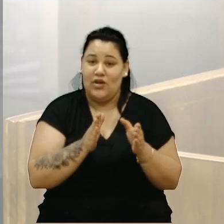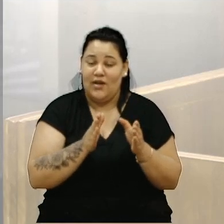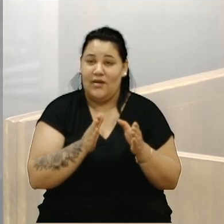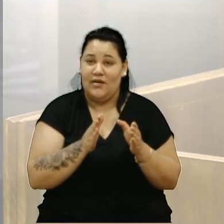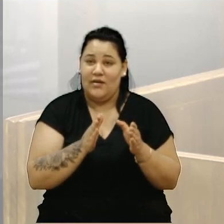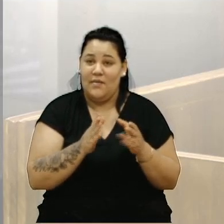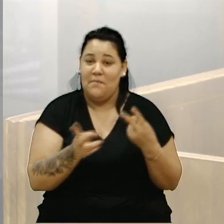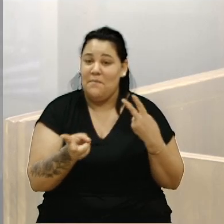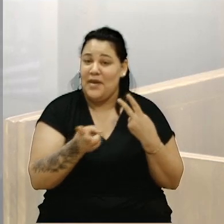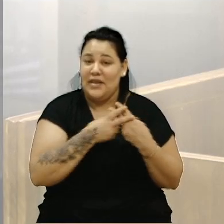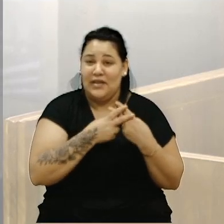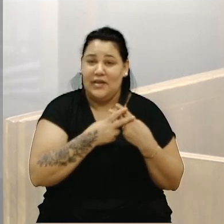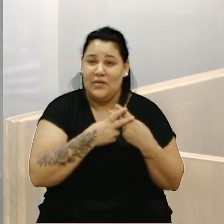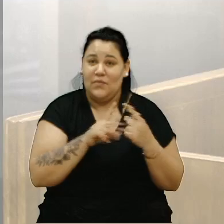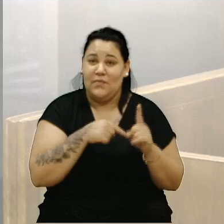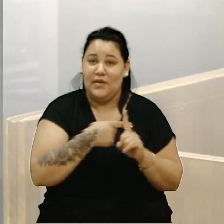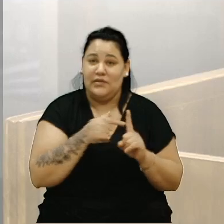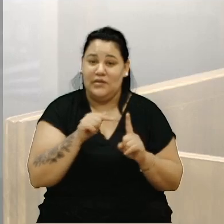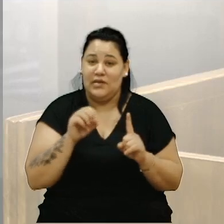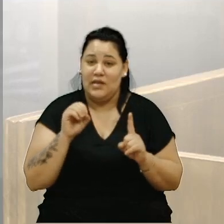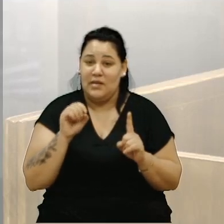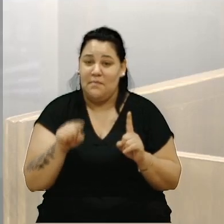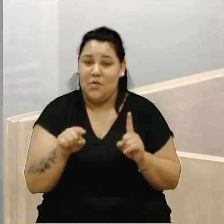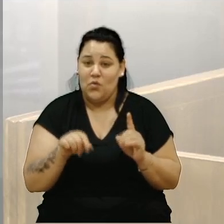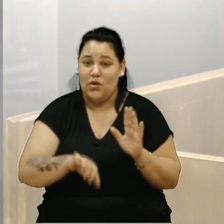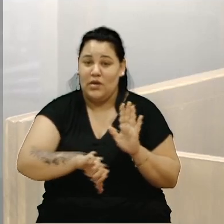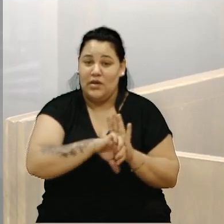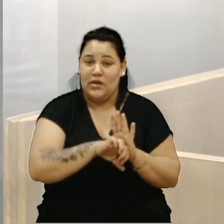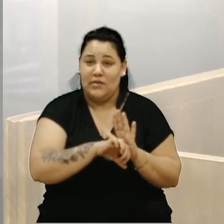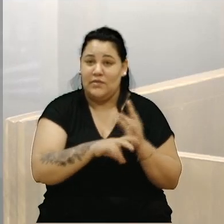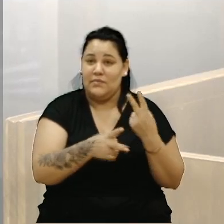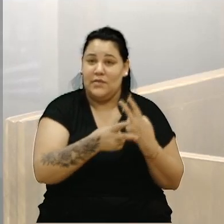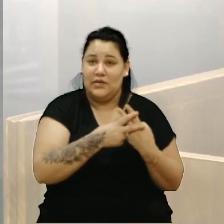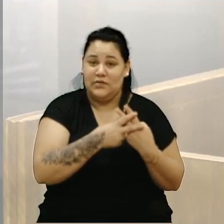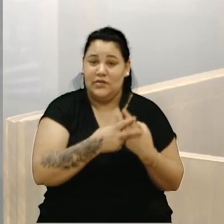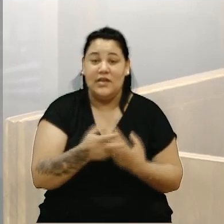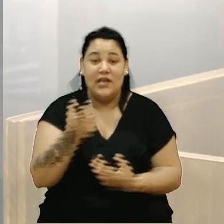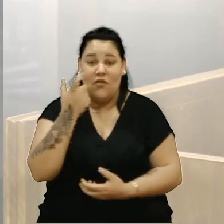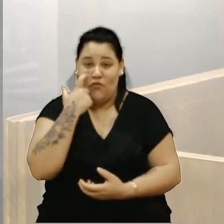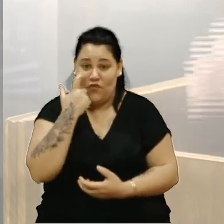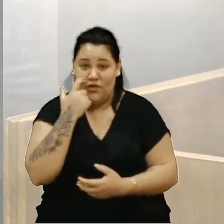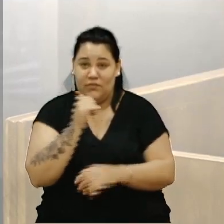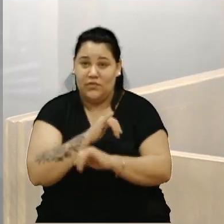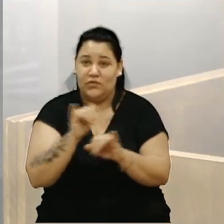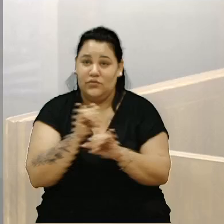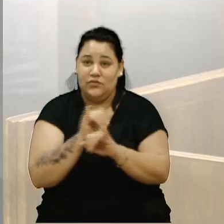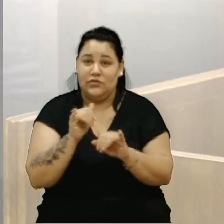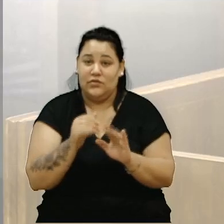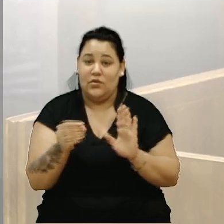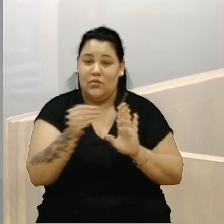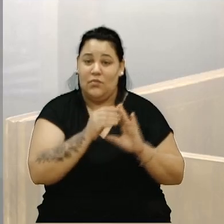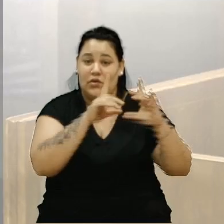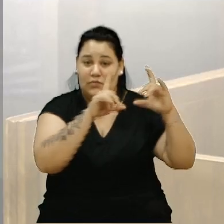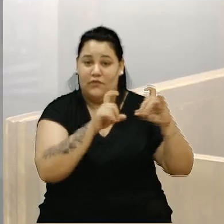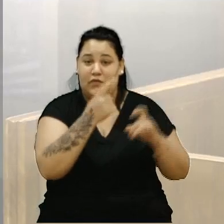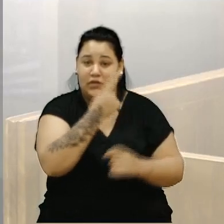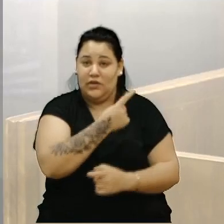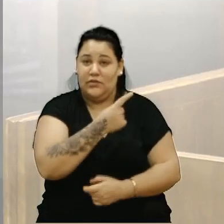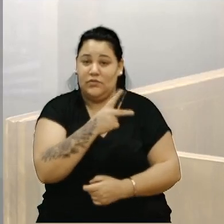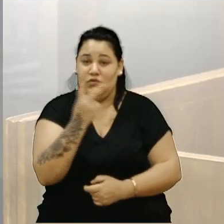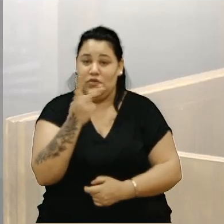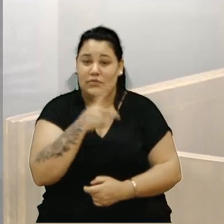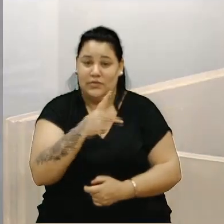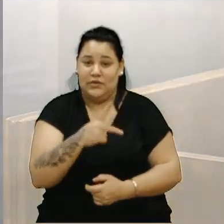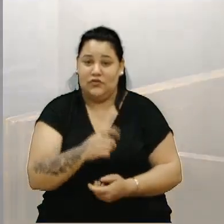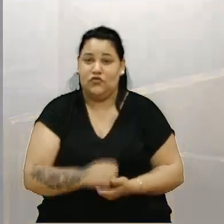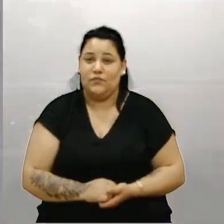mil criminosos para a cadeia. E daí eu assisti uma matéria, bota a foto aqui, por favor, dos dois presidentes,